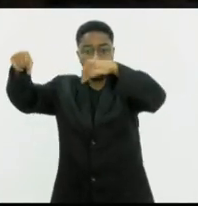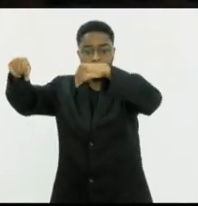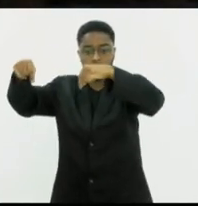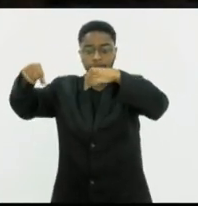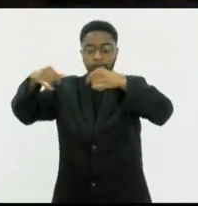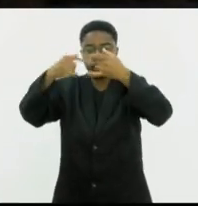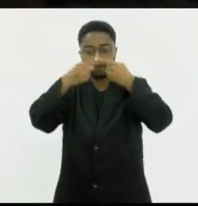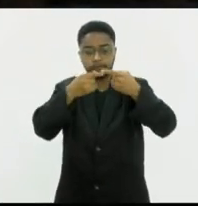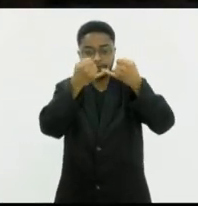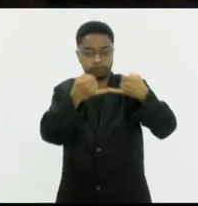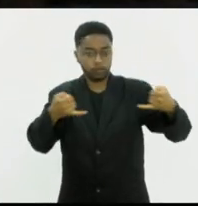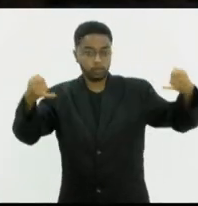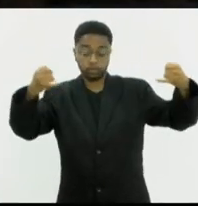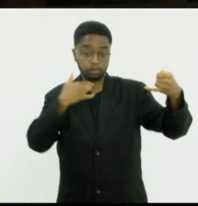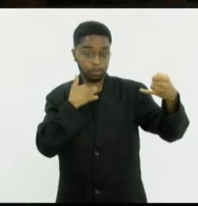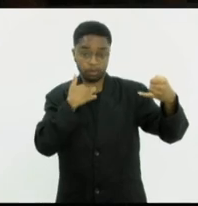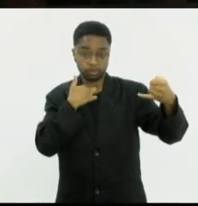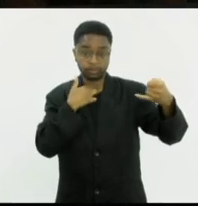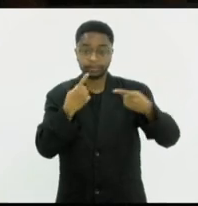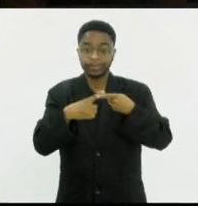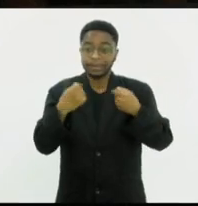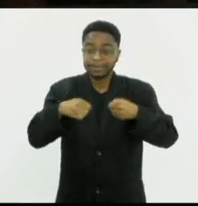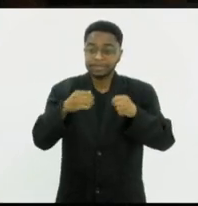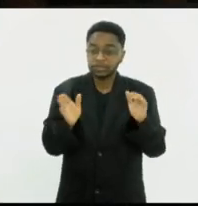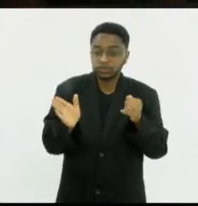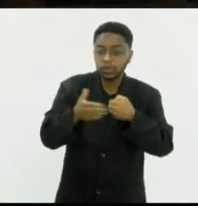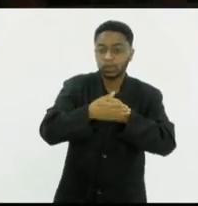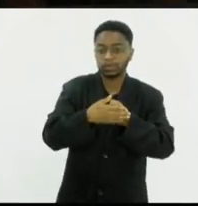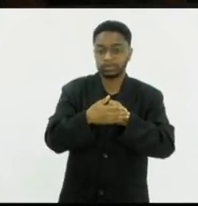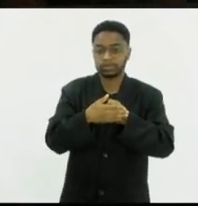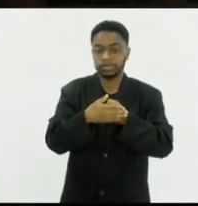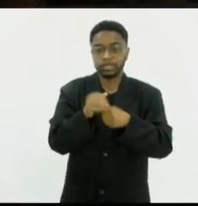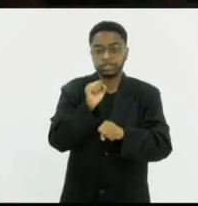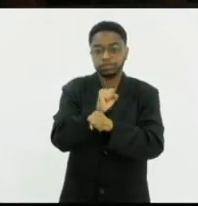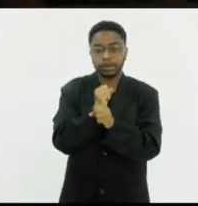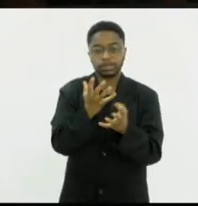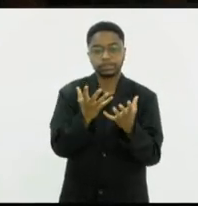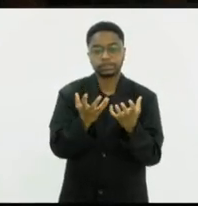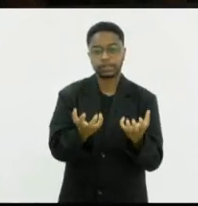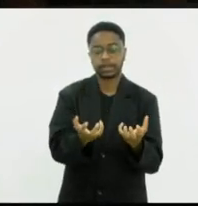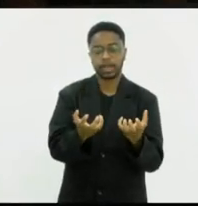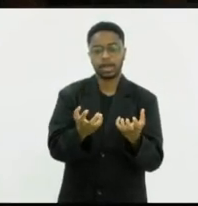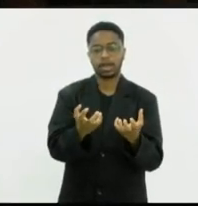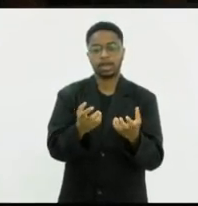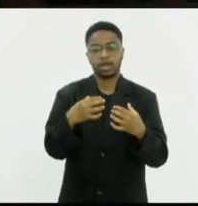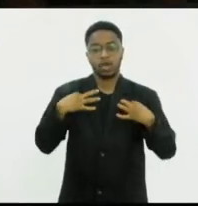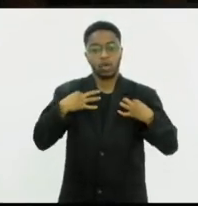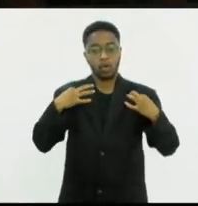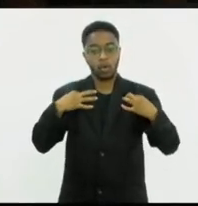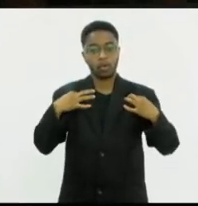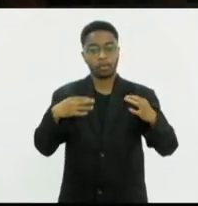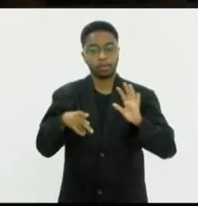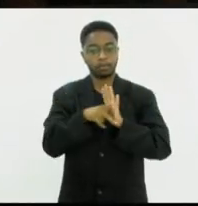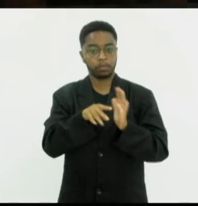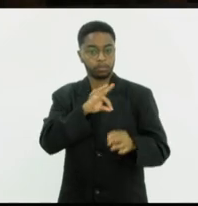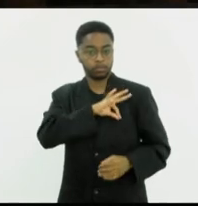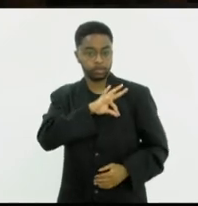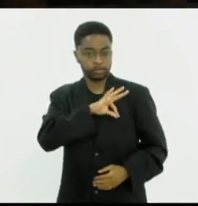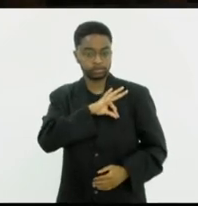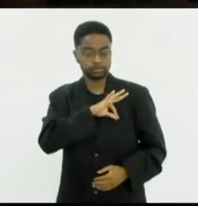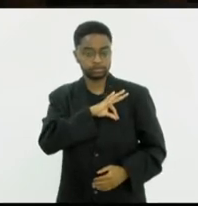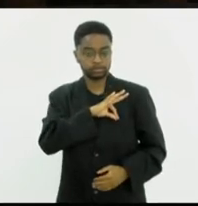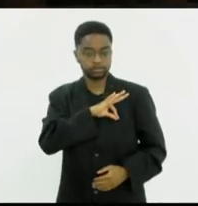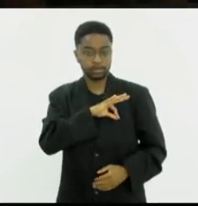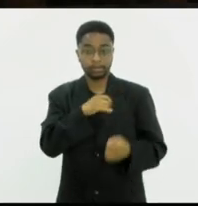Elas escondem e secam as roupas dos seus maridos, os uniformes, para